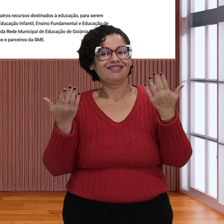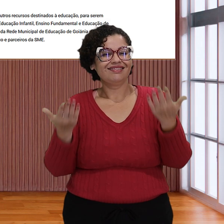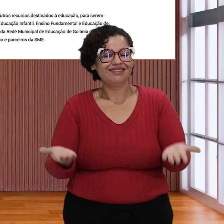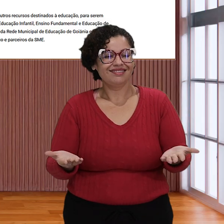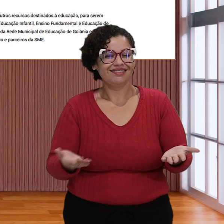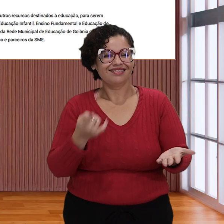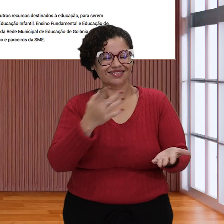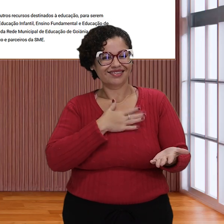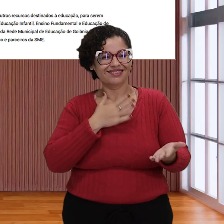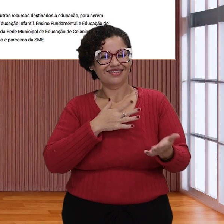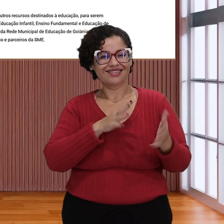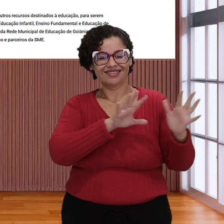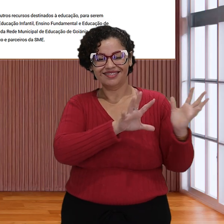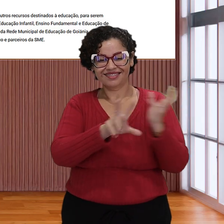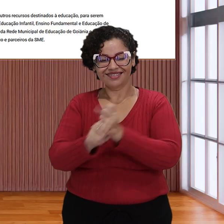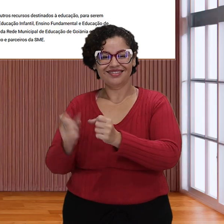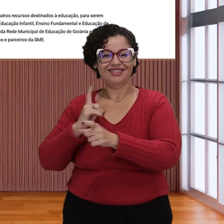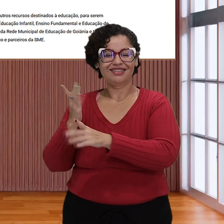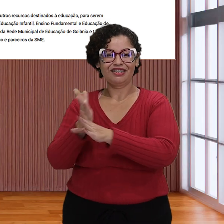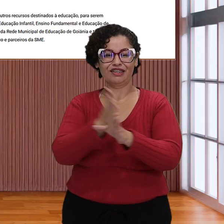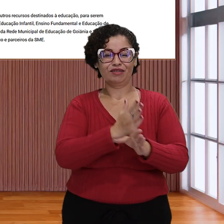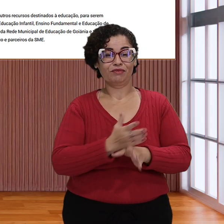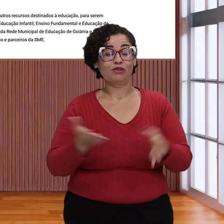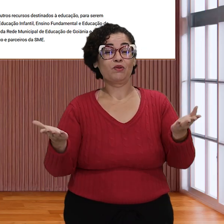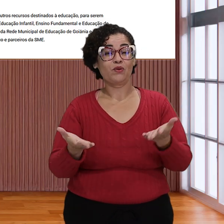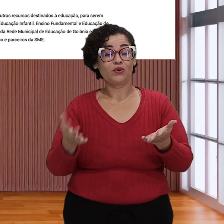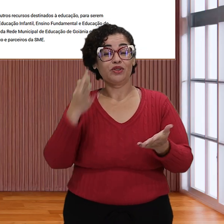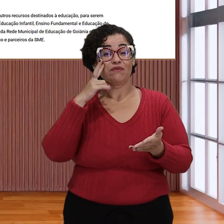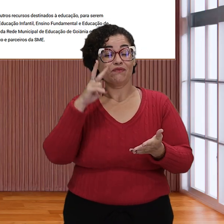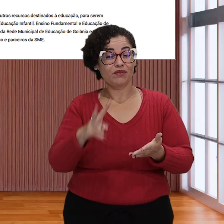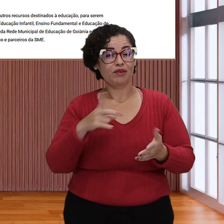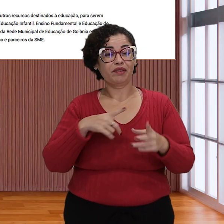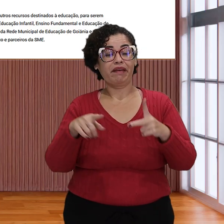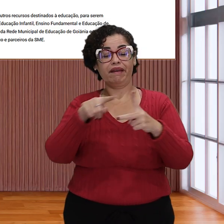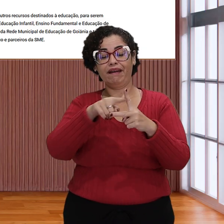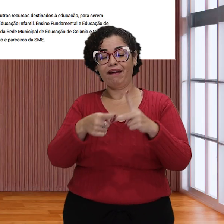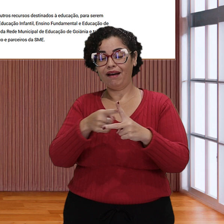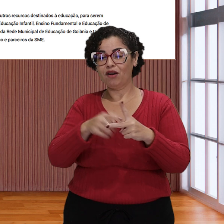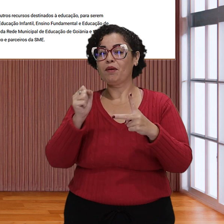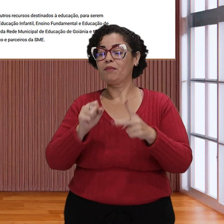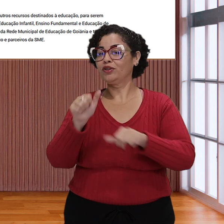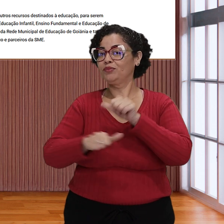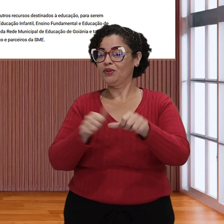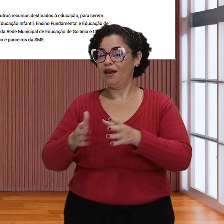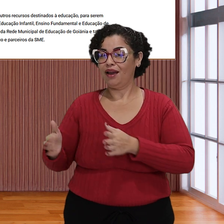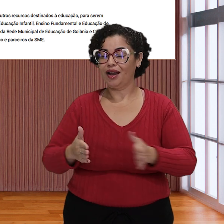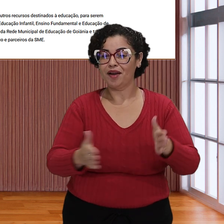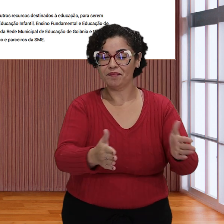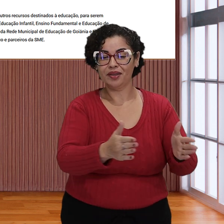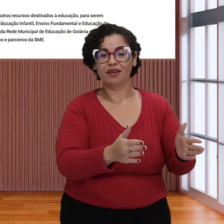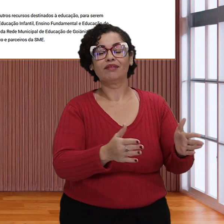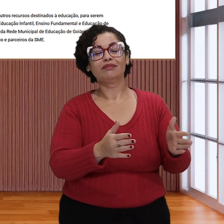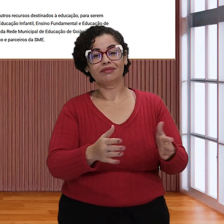E aí, curtiu essa maratona de descobertas? Hoje a gente viu que os ângulos podem mudar caminhos,